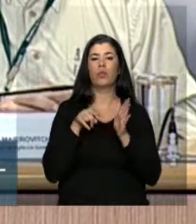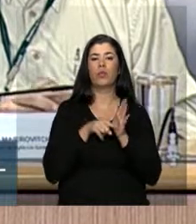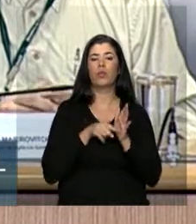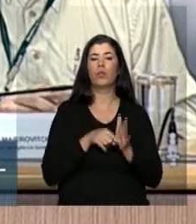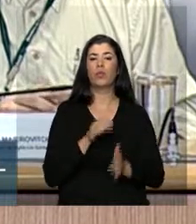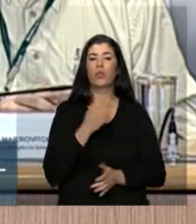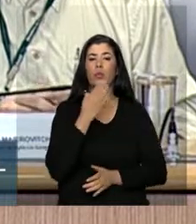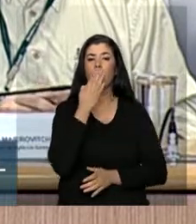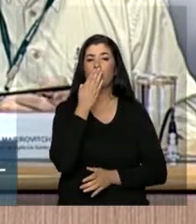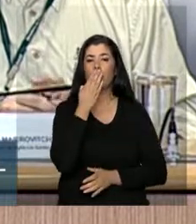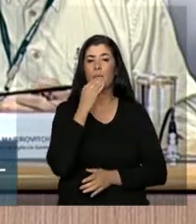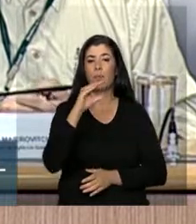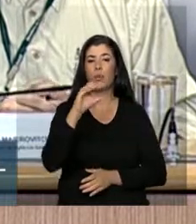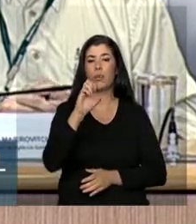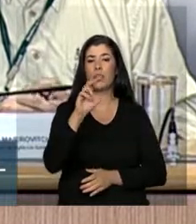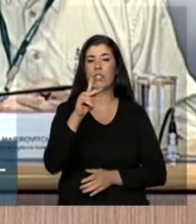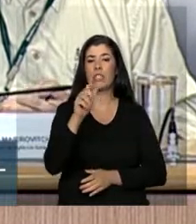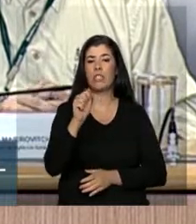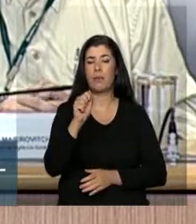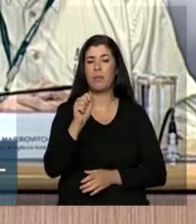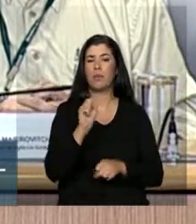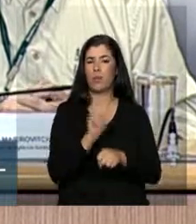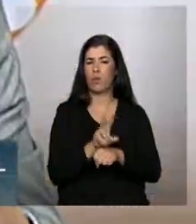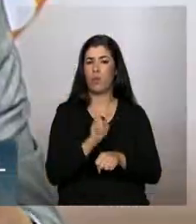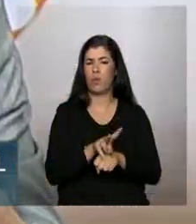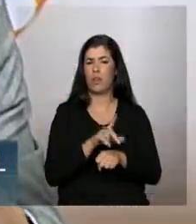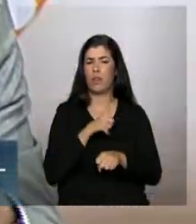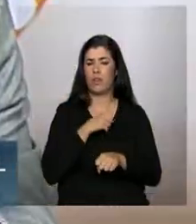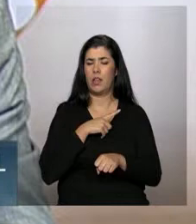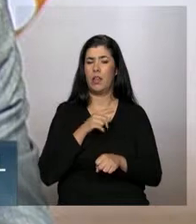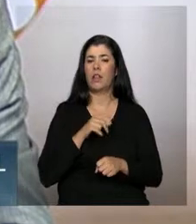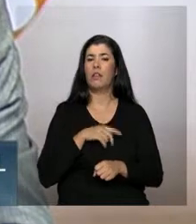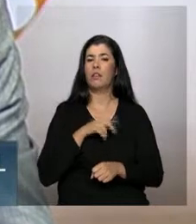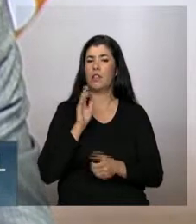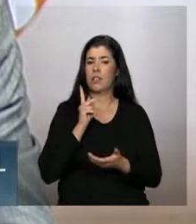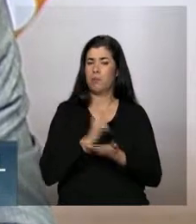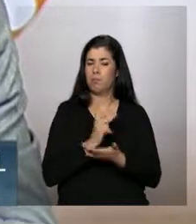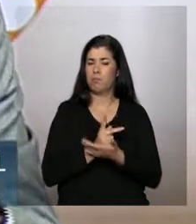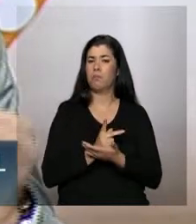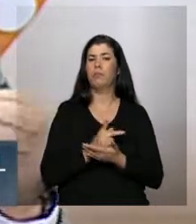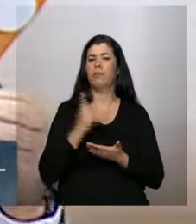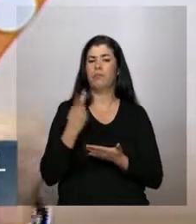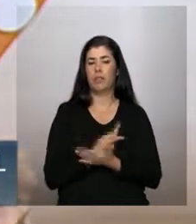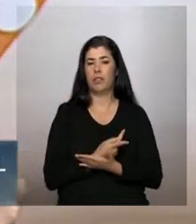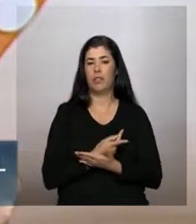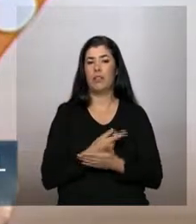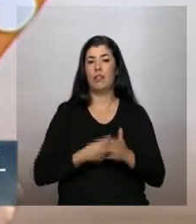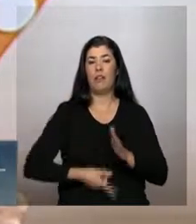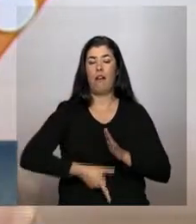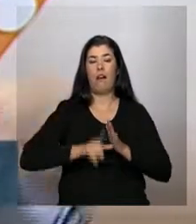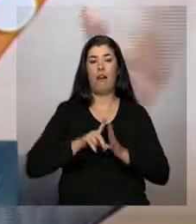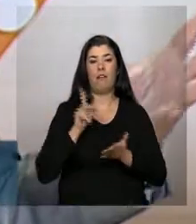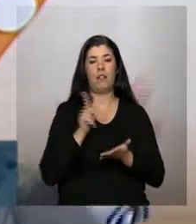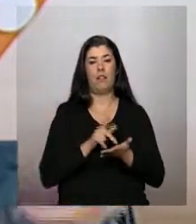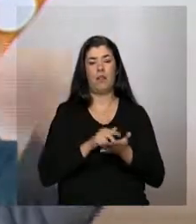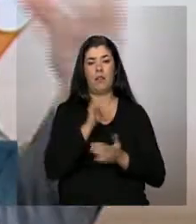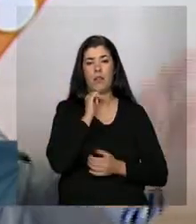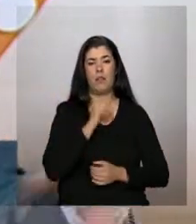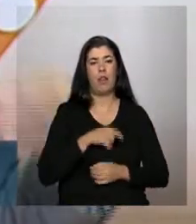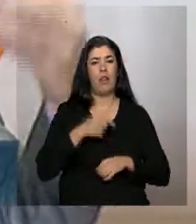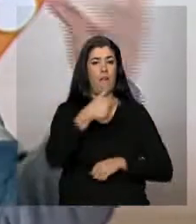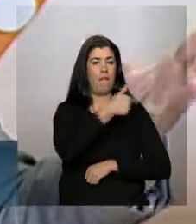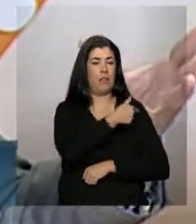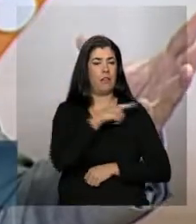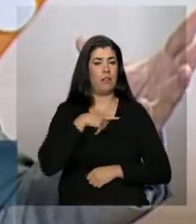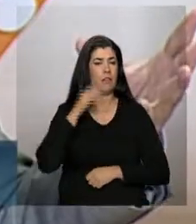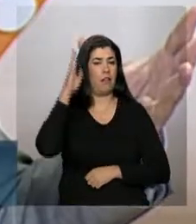gripe que foram predominantes e contar com a vacina atualizada. Então, a vacina que chegará nos Estados Unidos, na